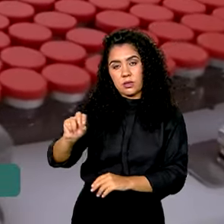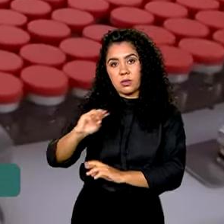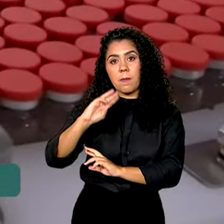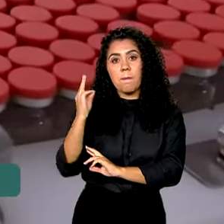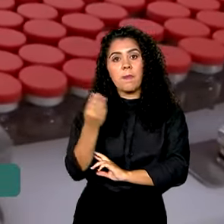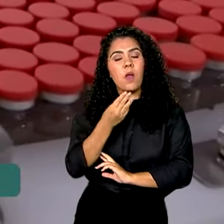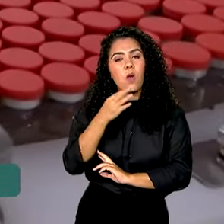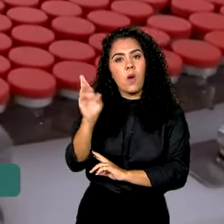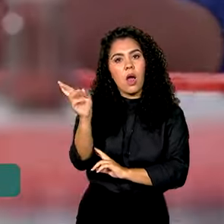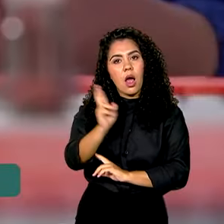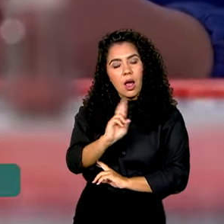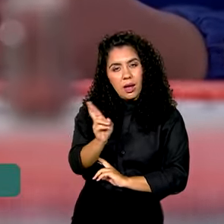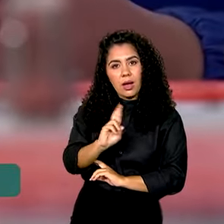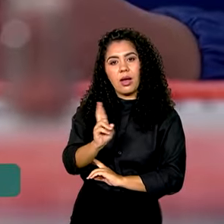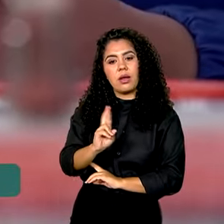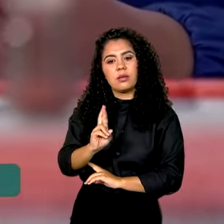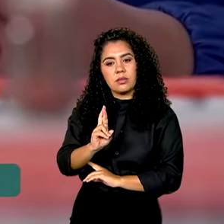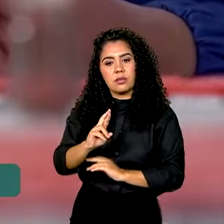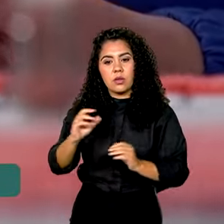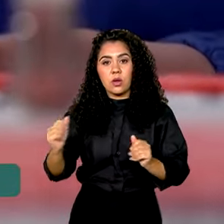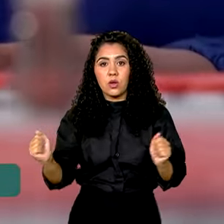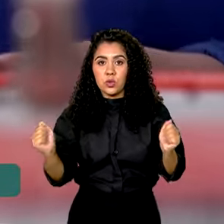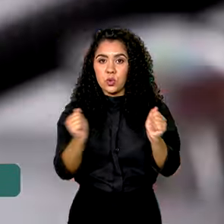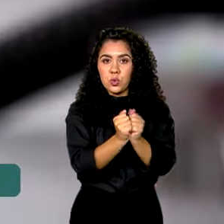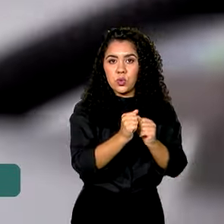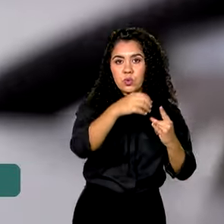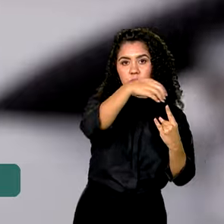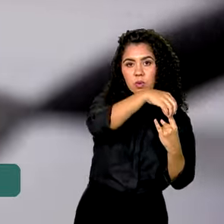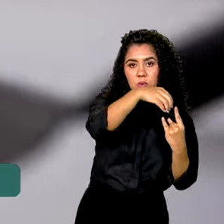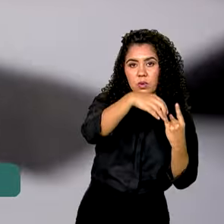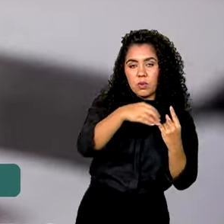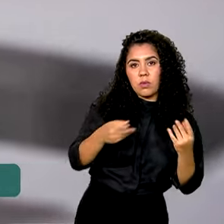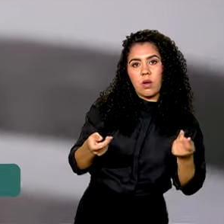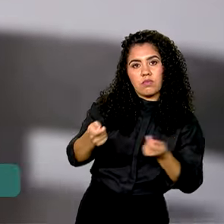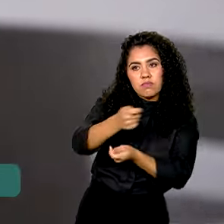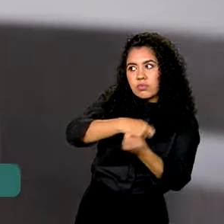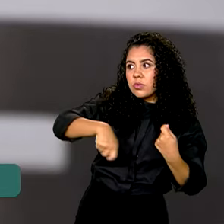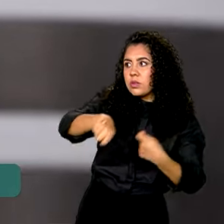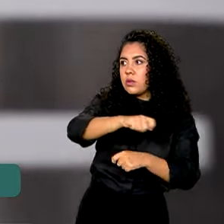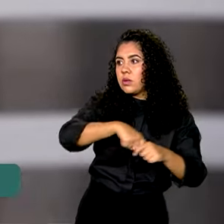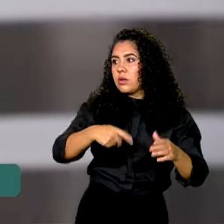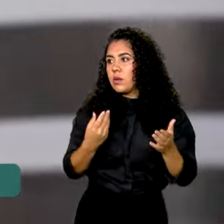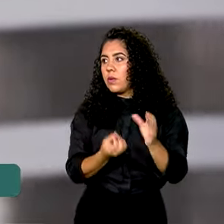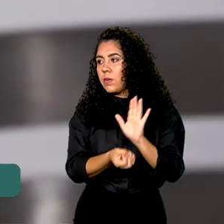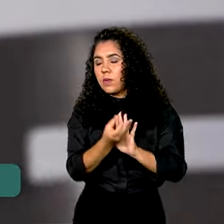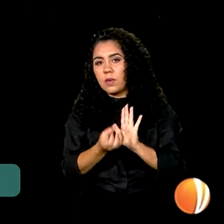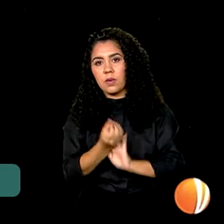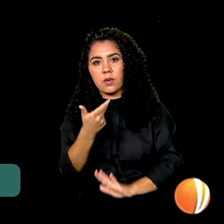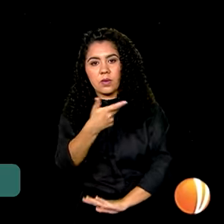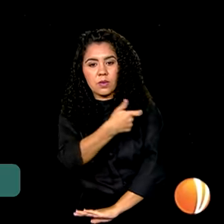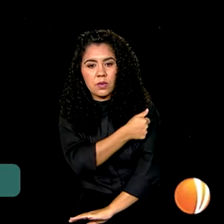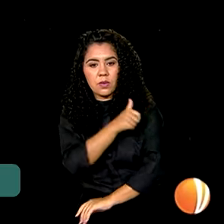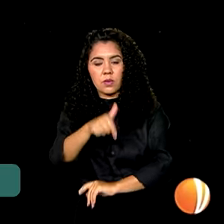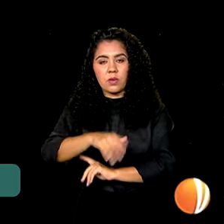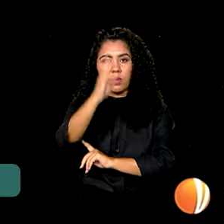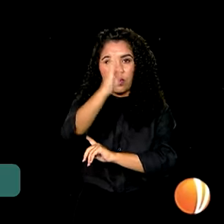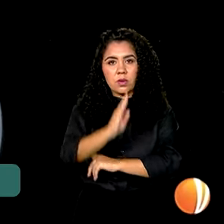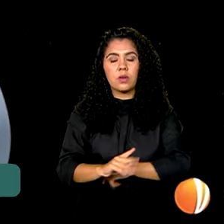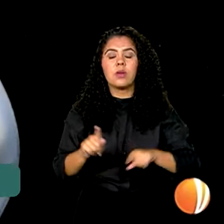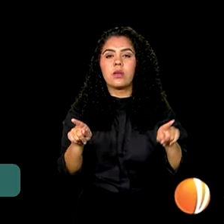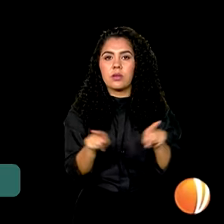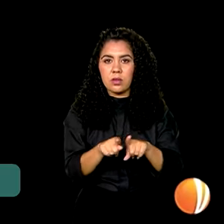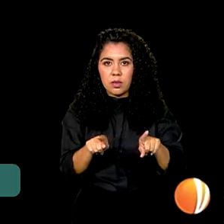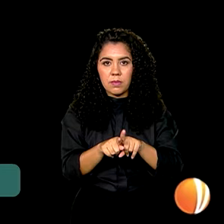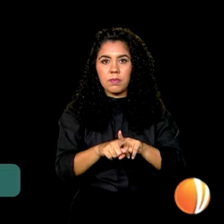desenvolver em conjunto com a Fiocruz vacinas e imunizantes em nosso país foi assinado